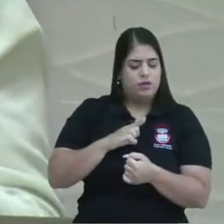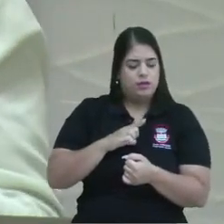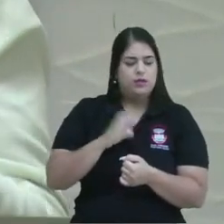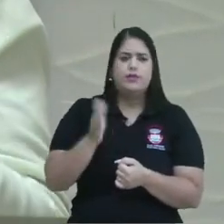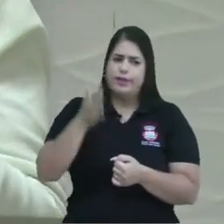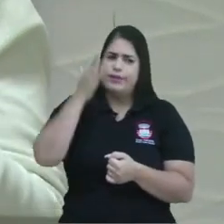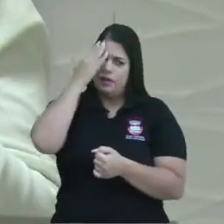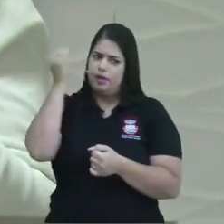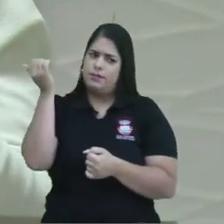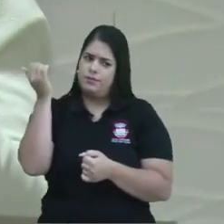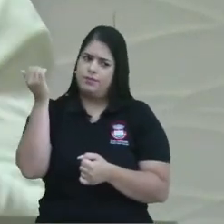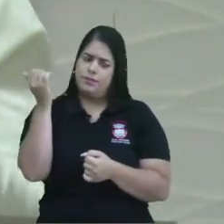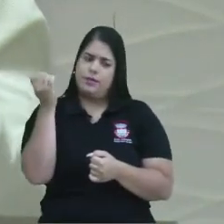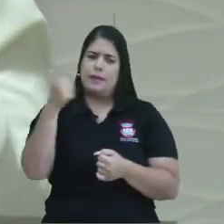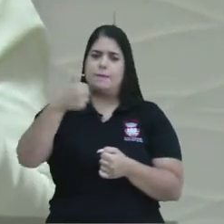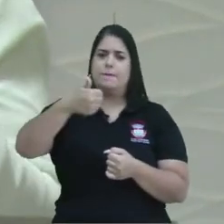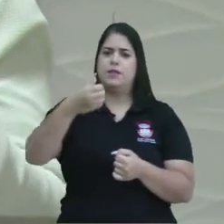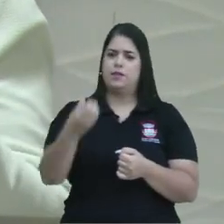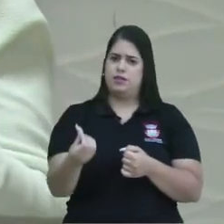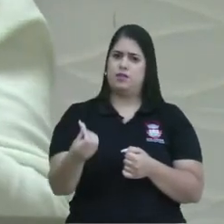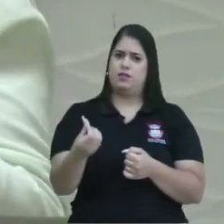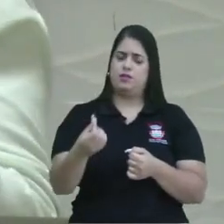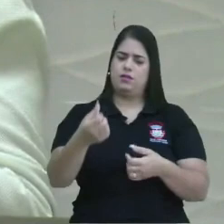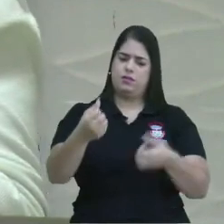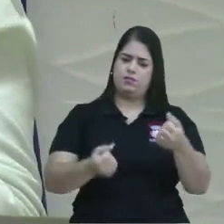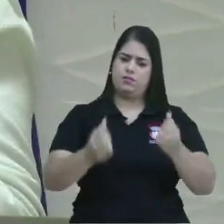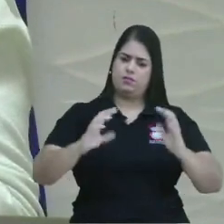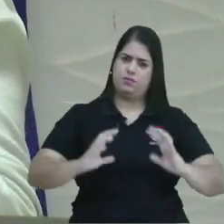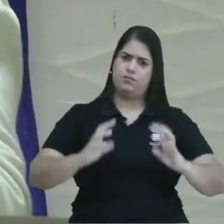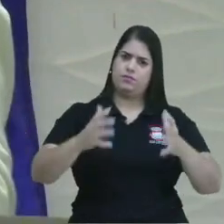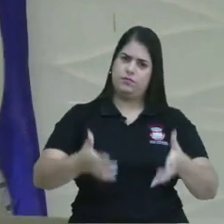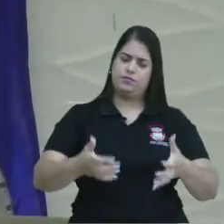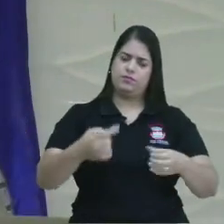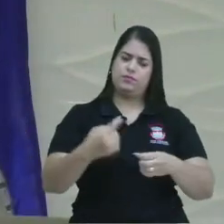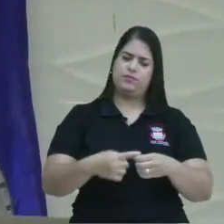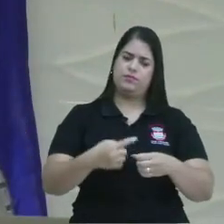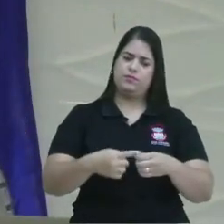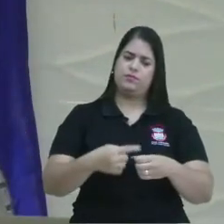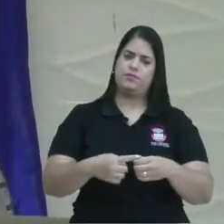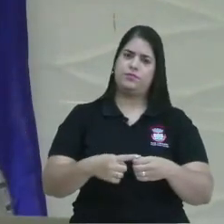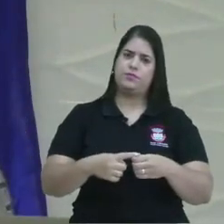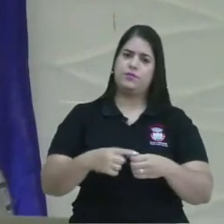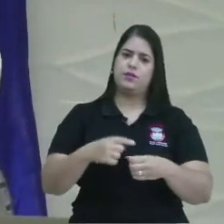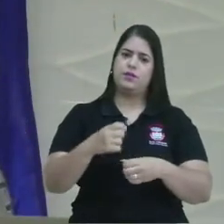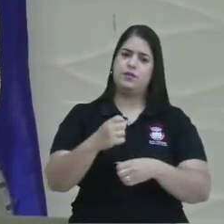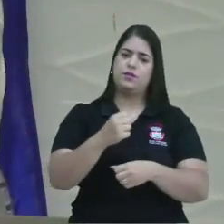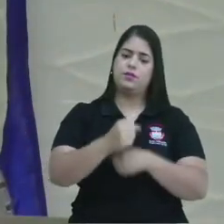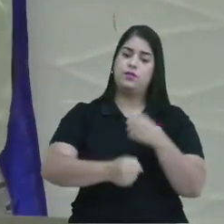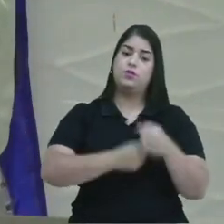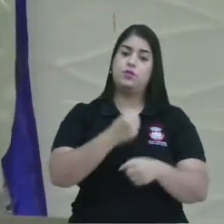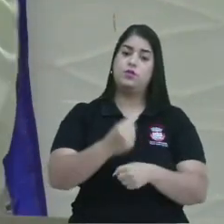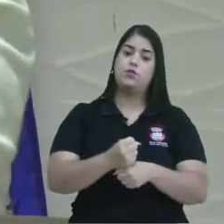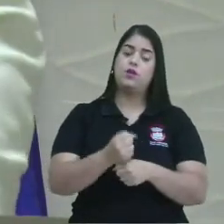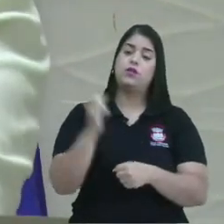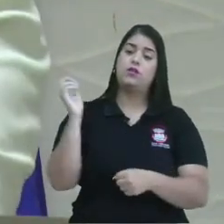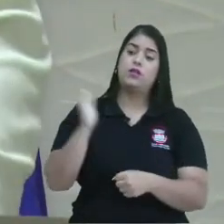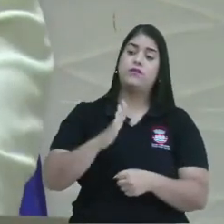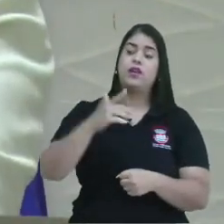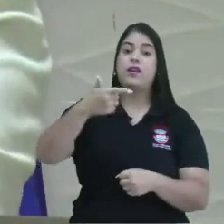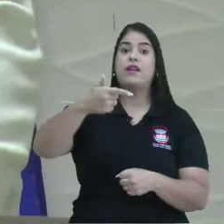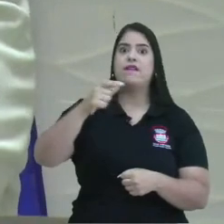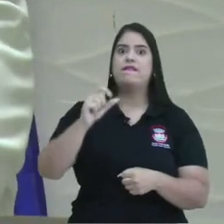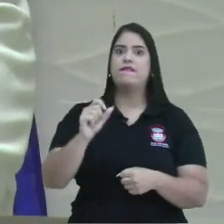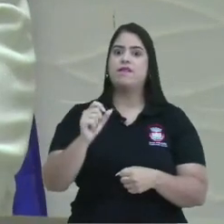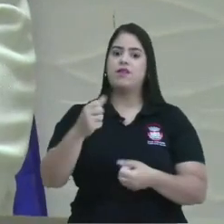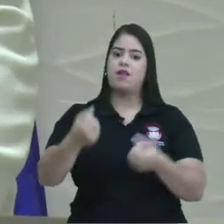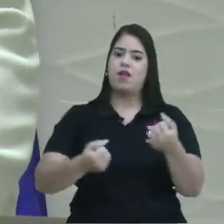que a gente estava com 16 tratores arando terra no município. E o próximo ano a gente vai trabalhar com 20 tratores, ou